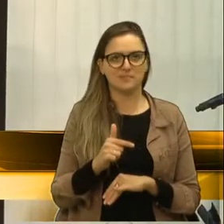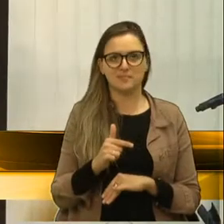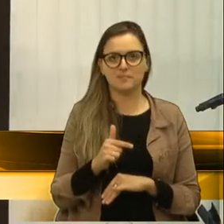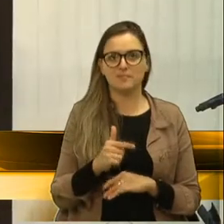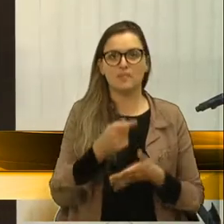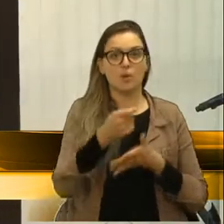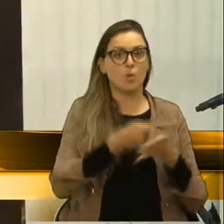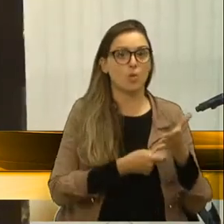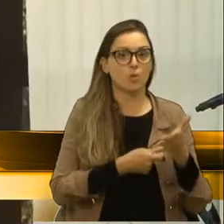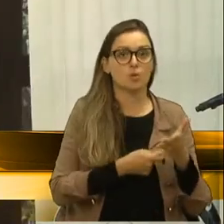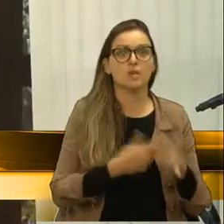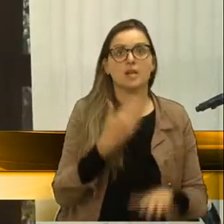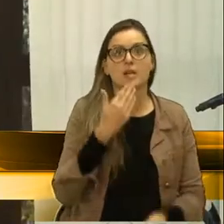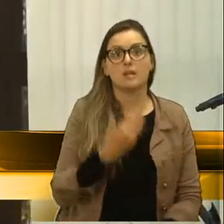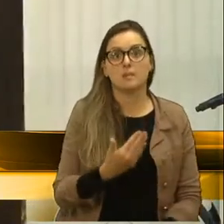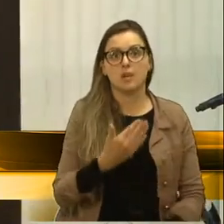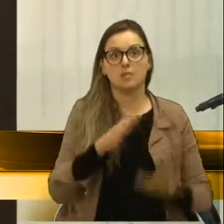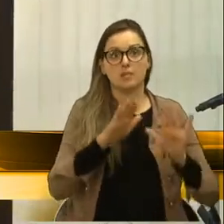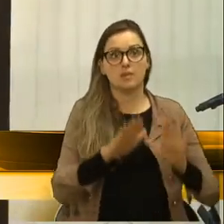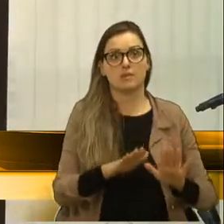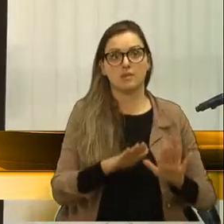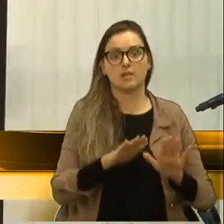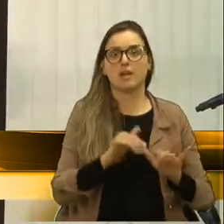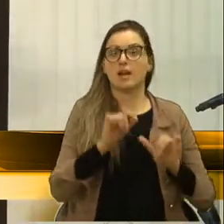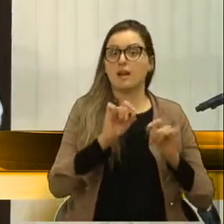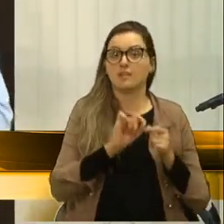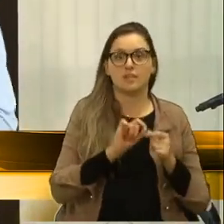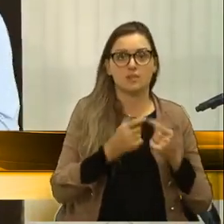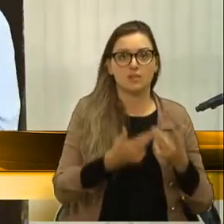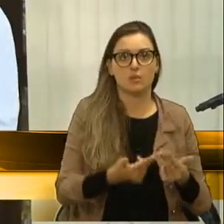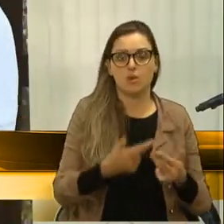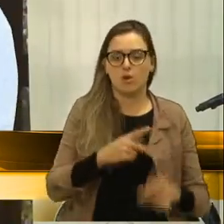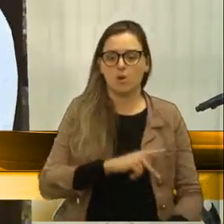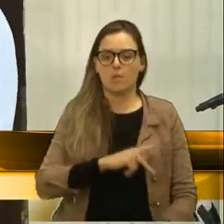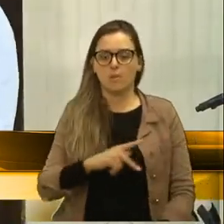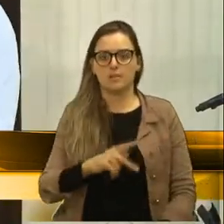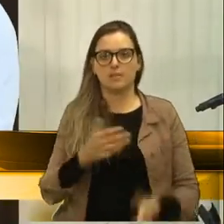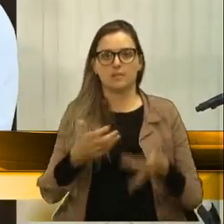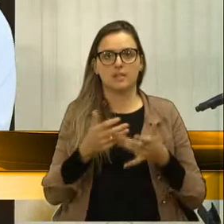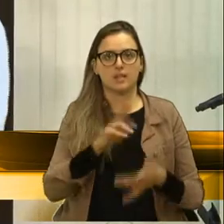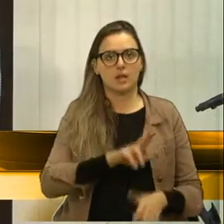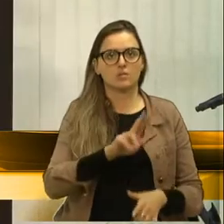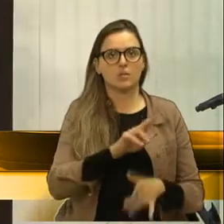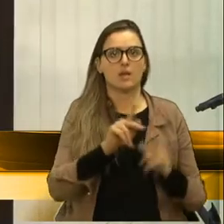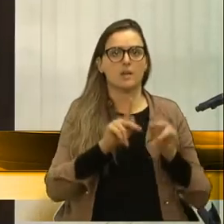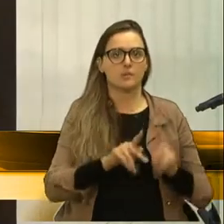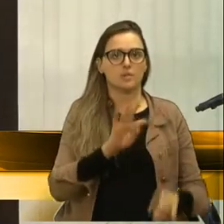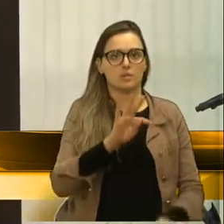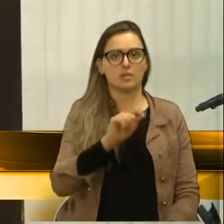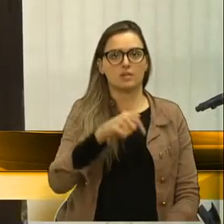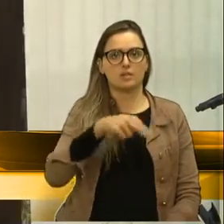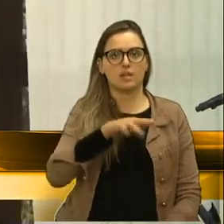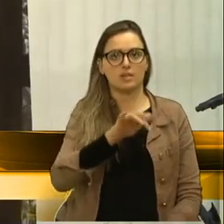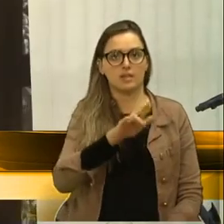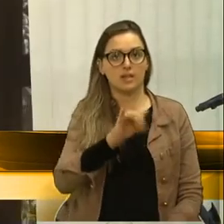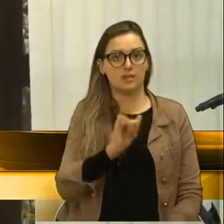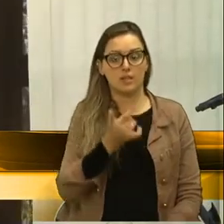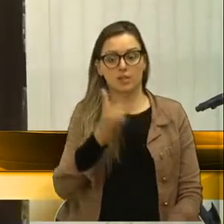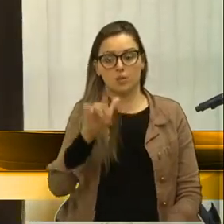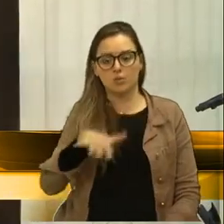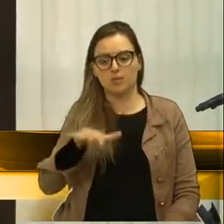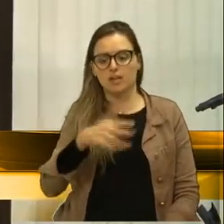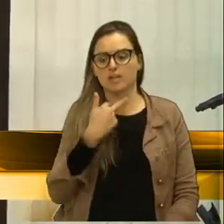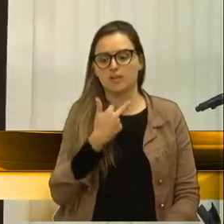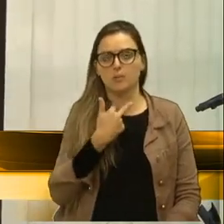concurso pedem para que eles fiquem fazendo aquilo. E aí um presidente quer utilizar um taquígrafo, um servidor como esse, em outro setor, não pode, por causa da